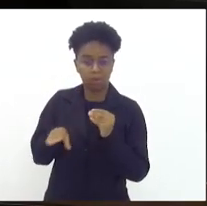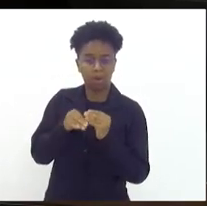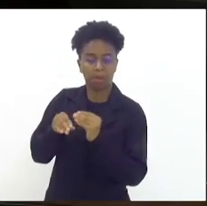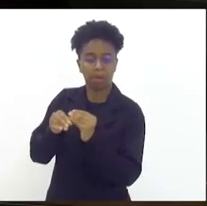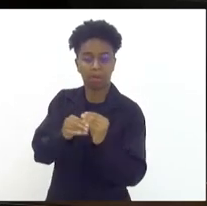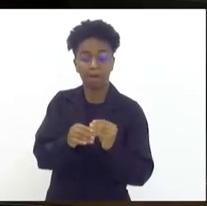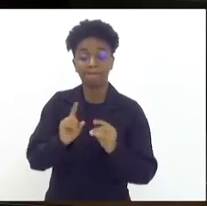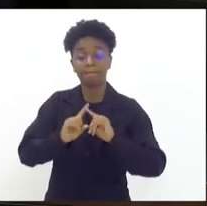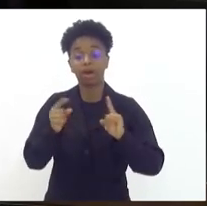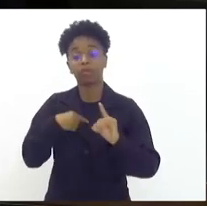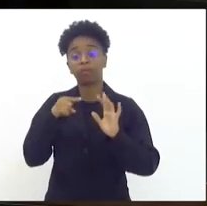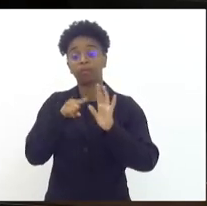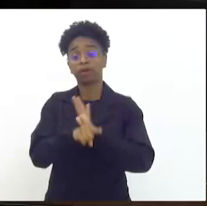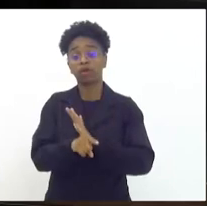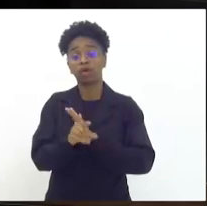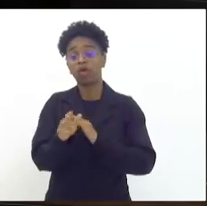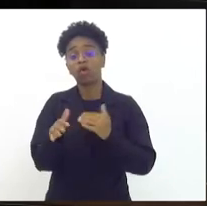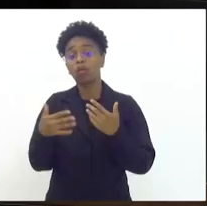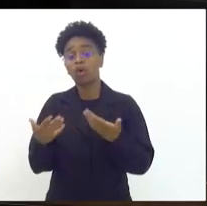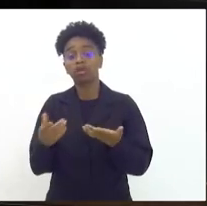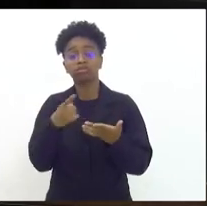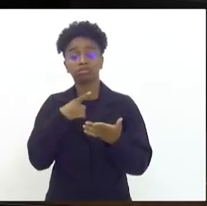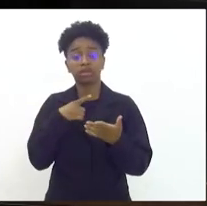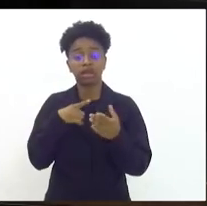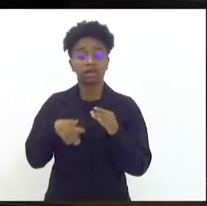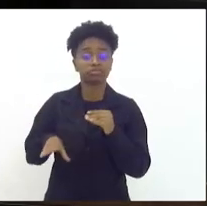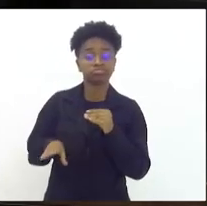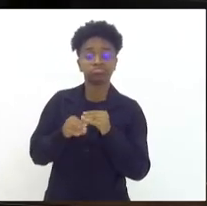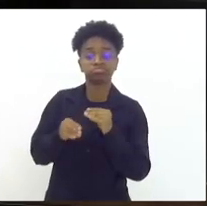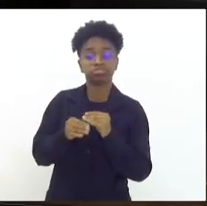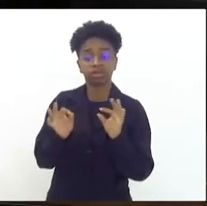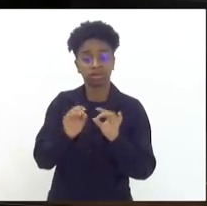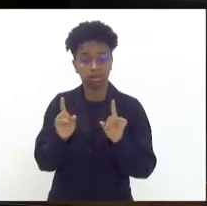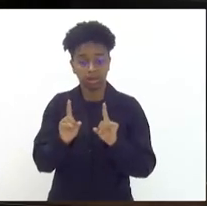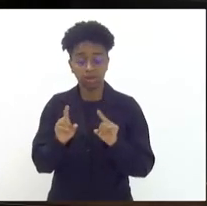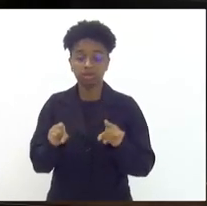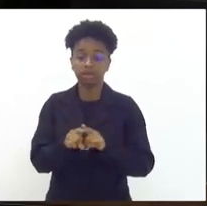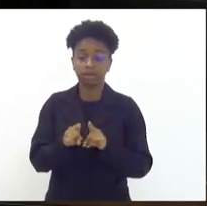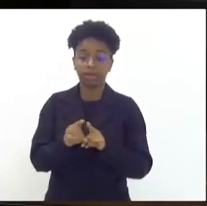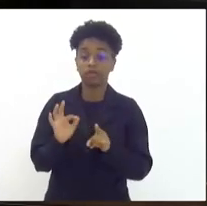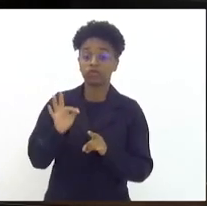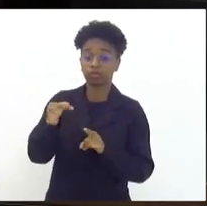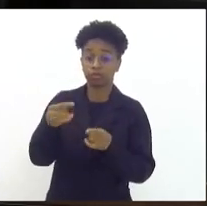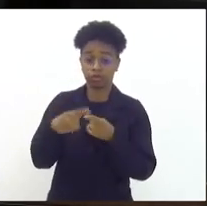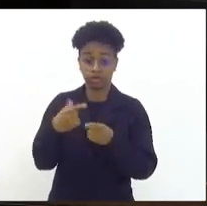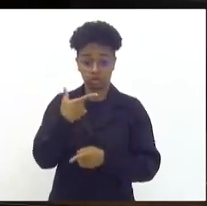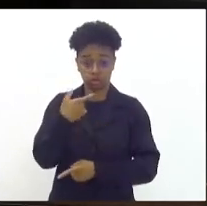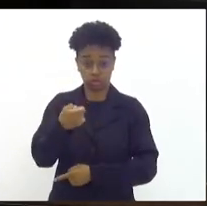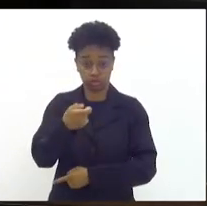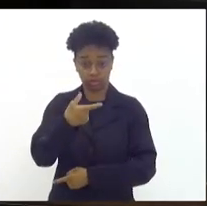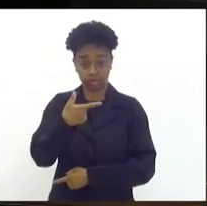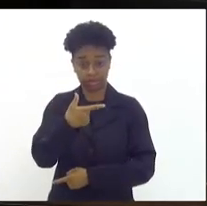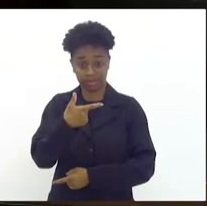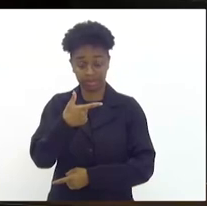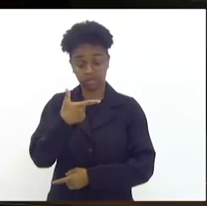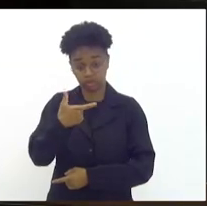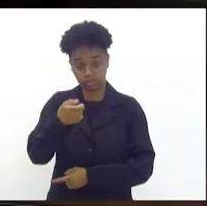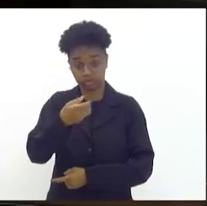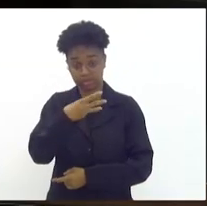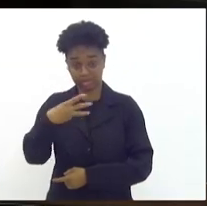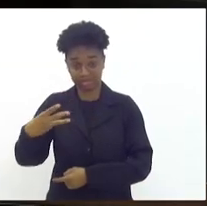pergunto quando que nós vamos ter a não cumulatividade e o destino em 2033 vírgula com sorte